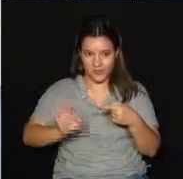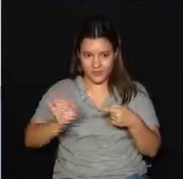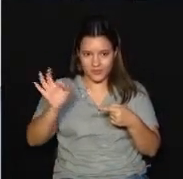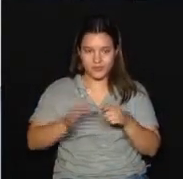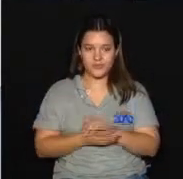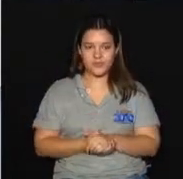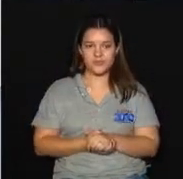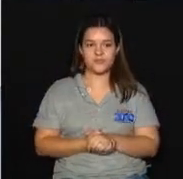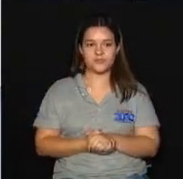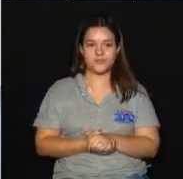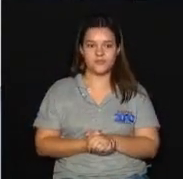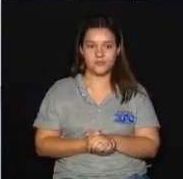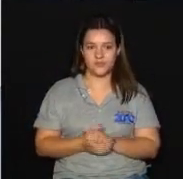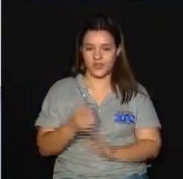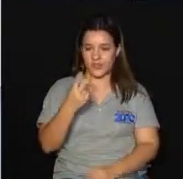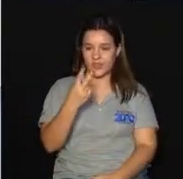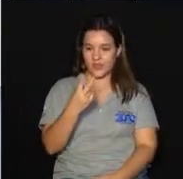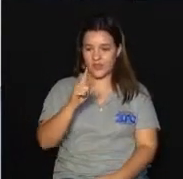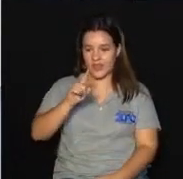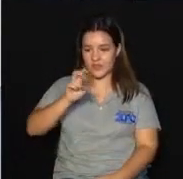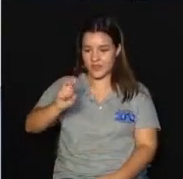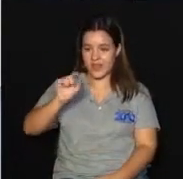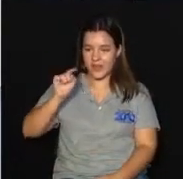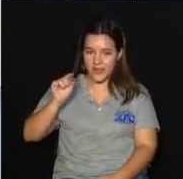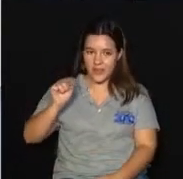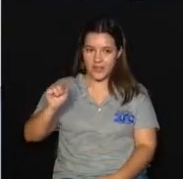57,27%, com